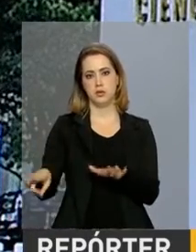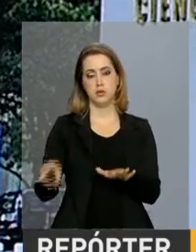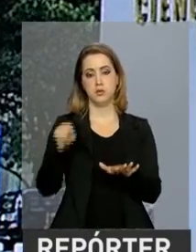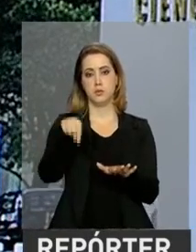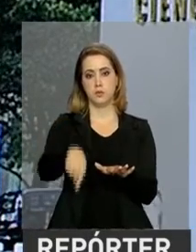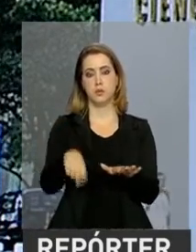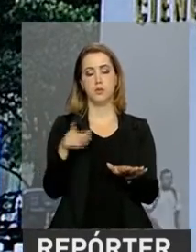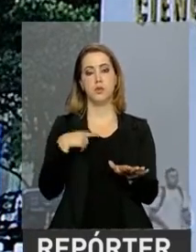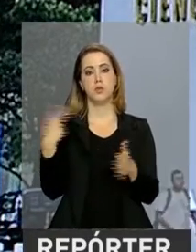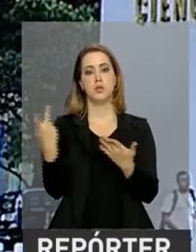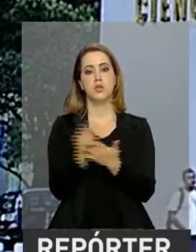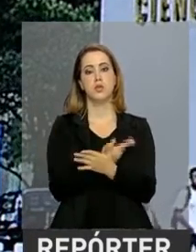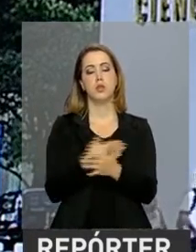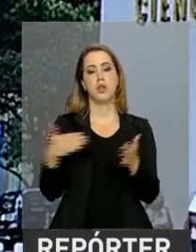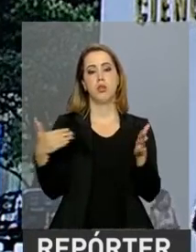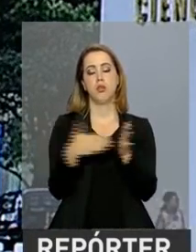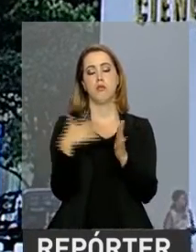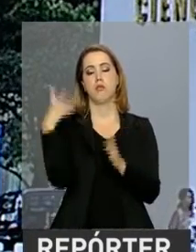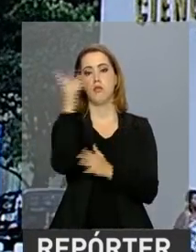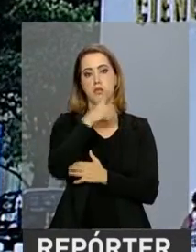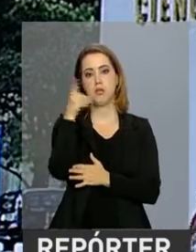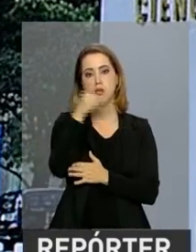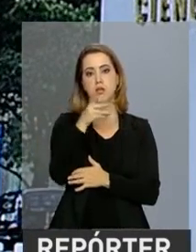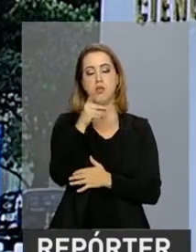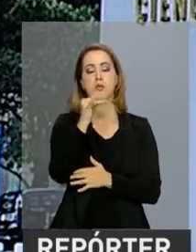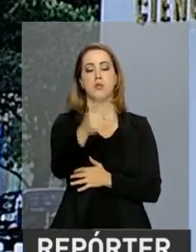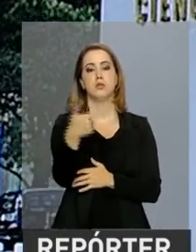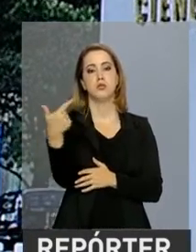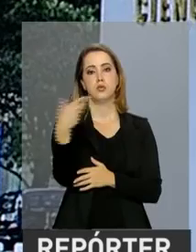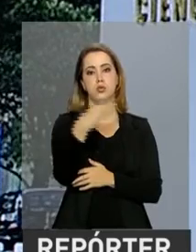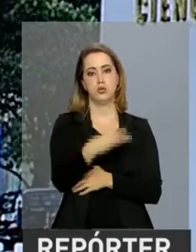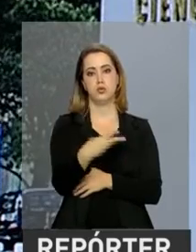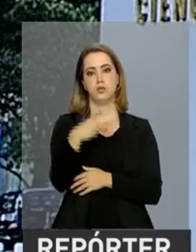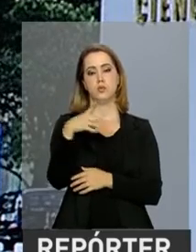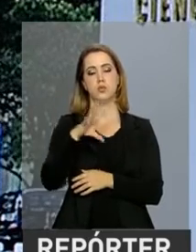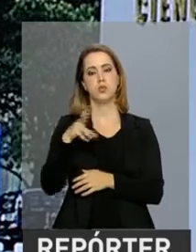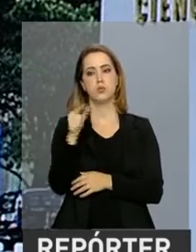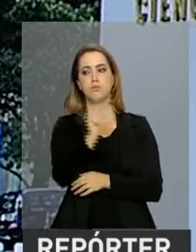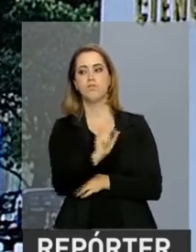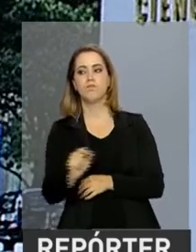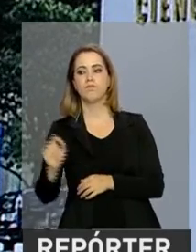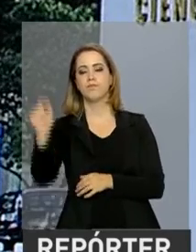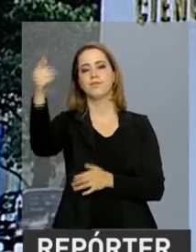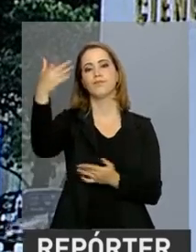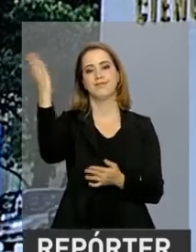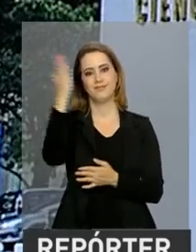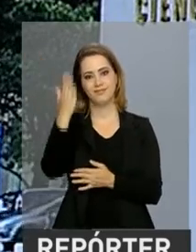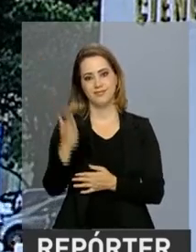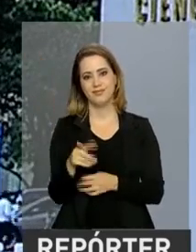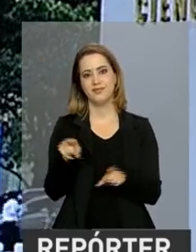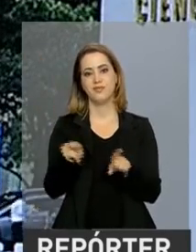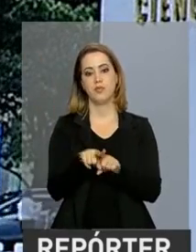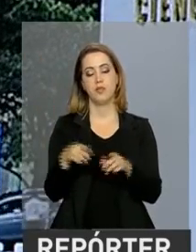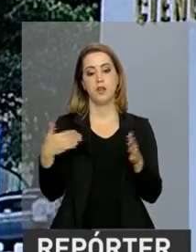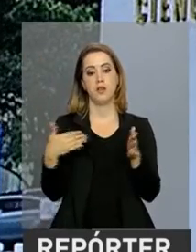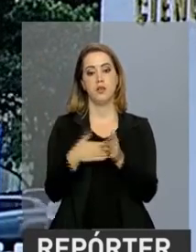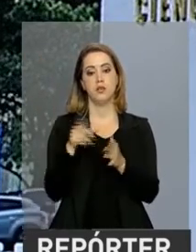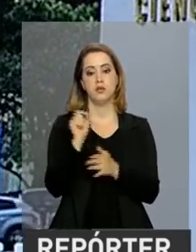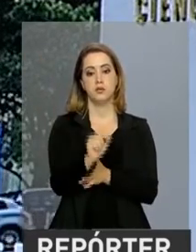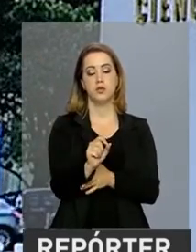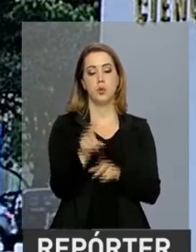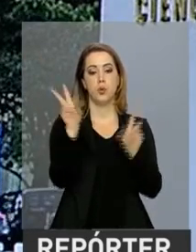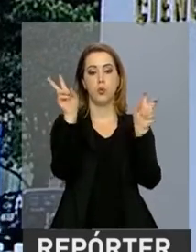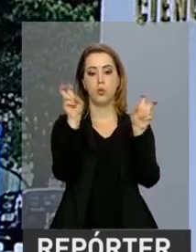tecnologia ocorre até domingo dia 23 em todo o país ela começou ontem e vai até domingo dia 23 o